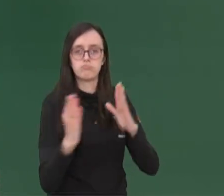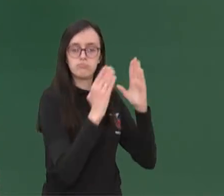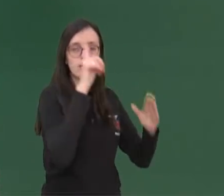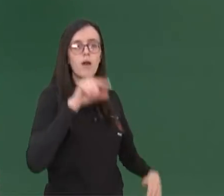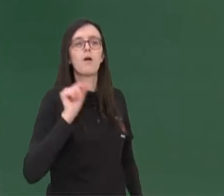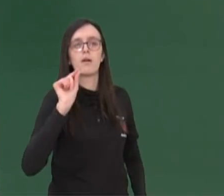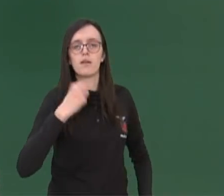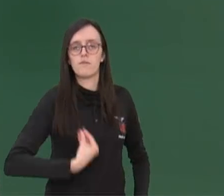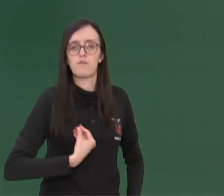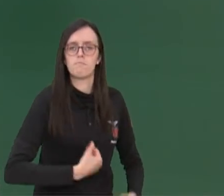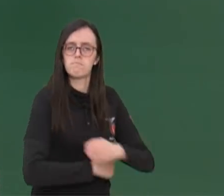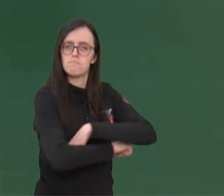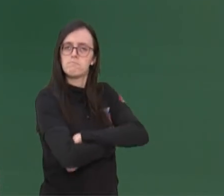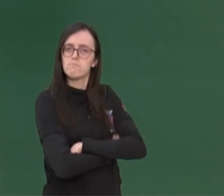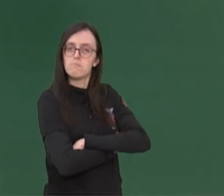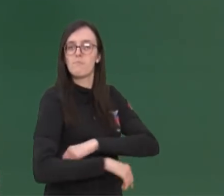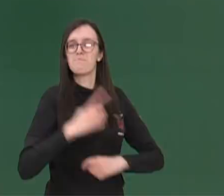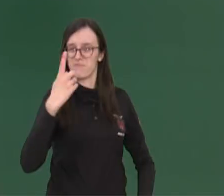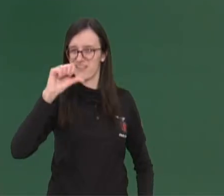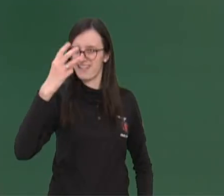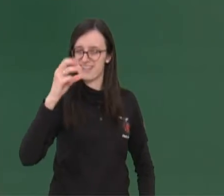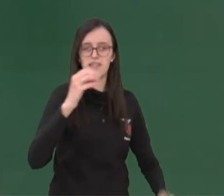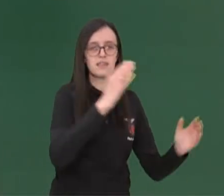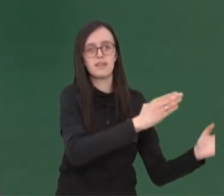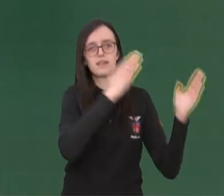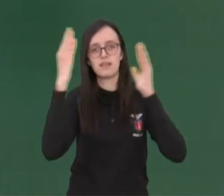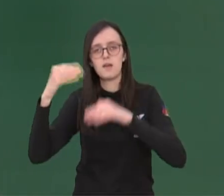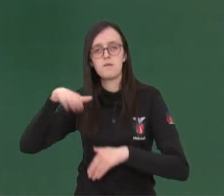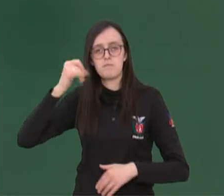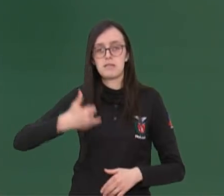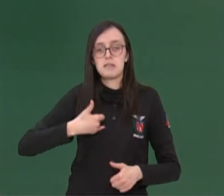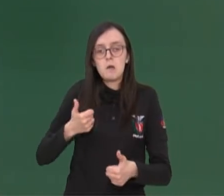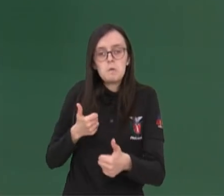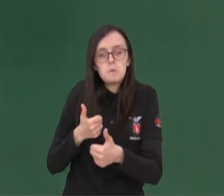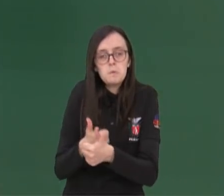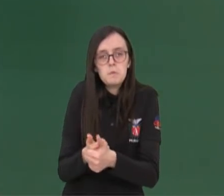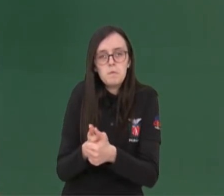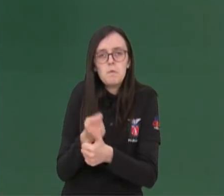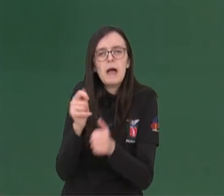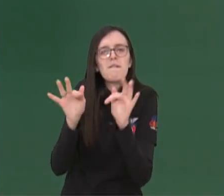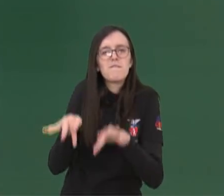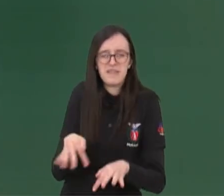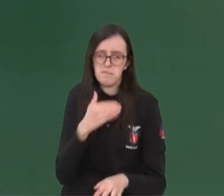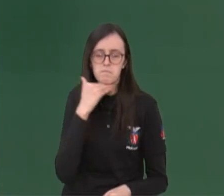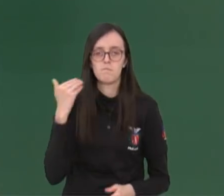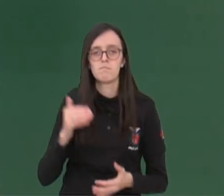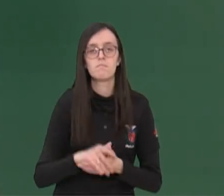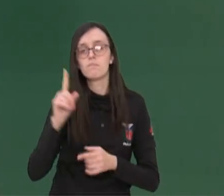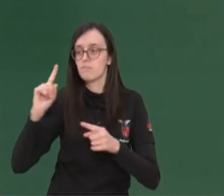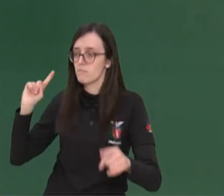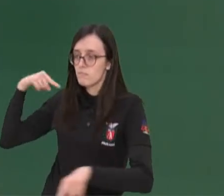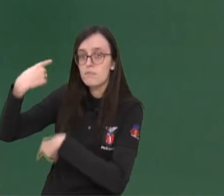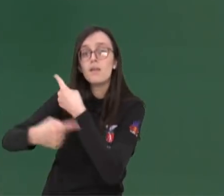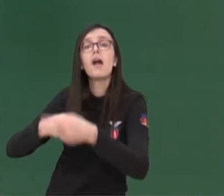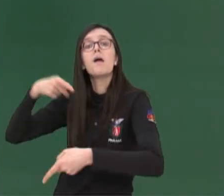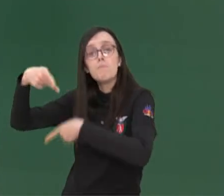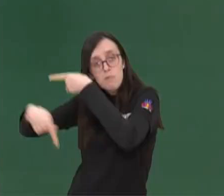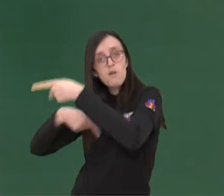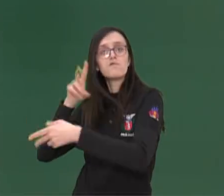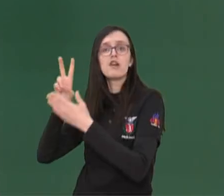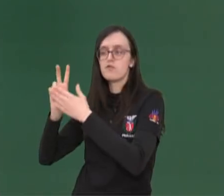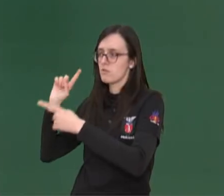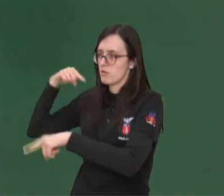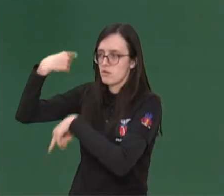uma foto dele de 1930 e, por último, uma foto dele mais ao final da vida. Ele era descendente de tribos